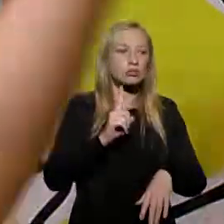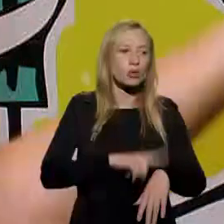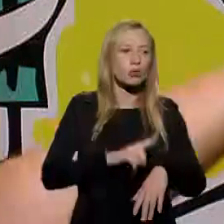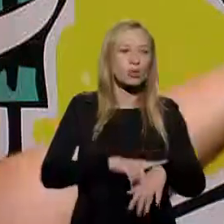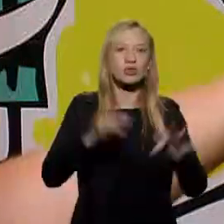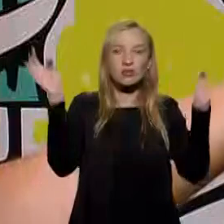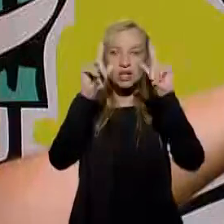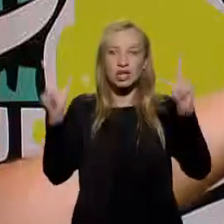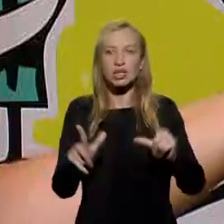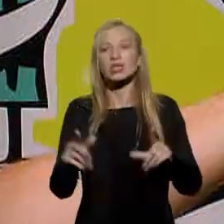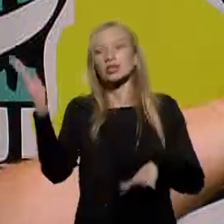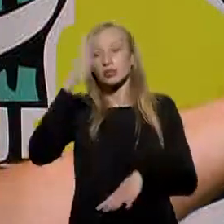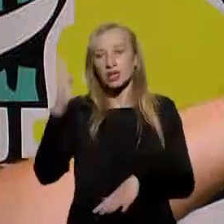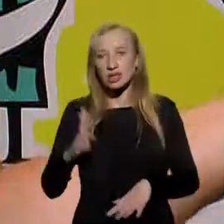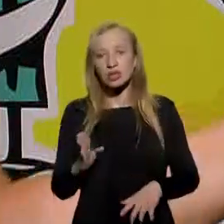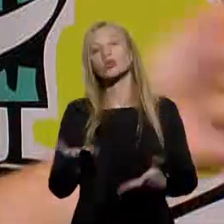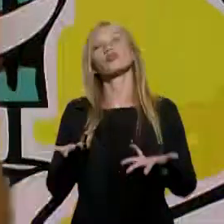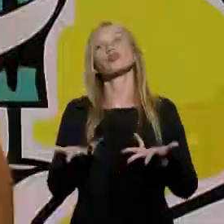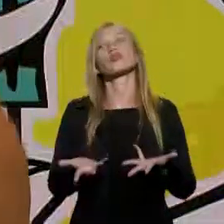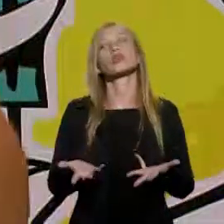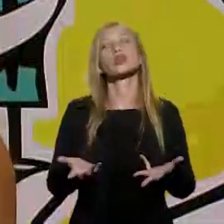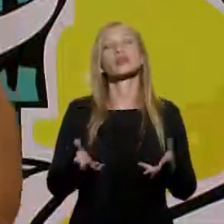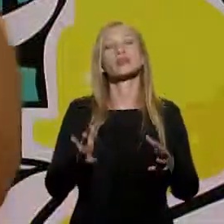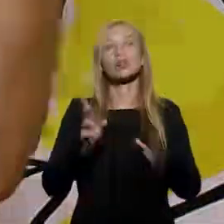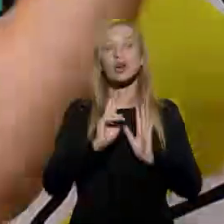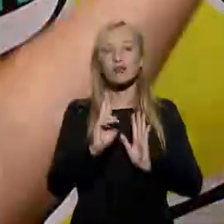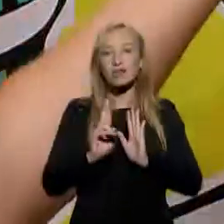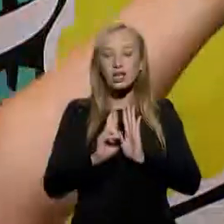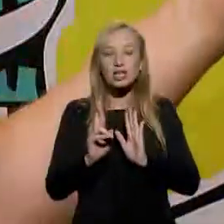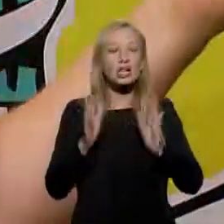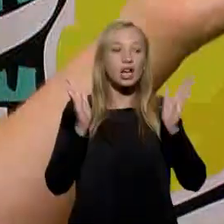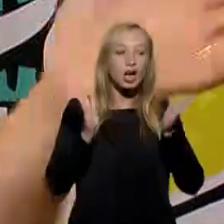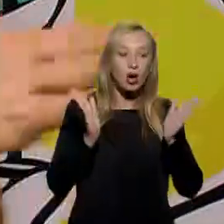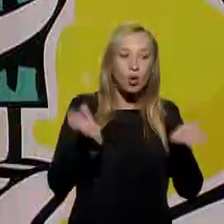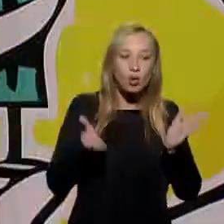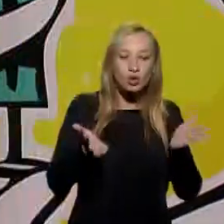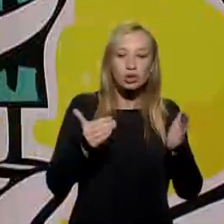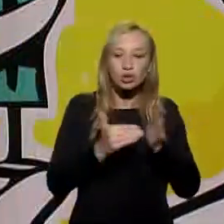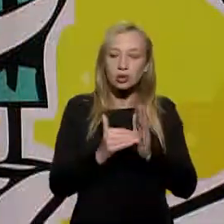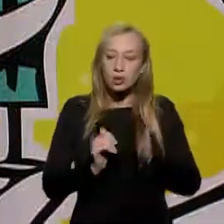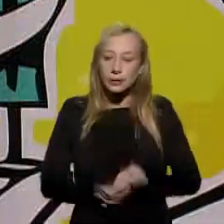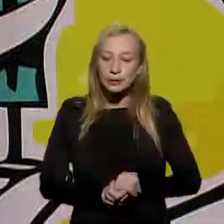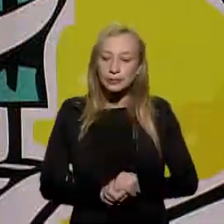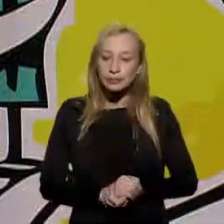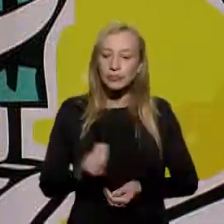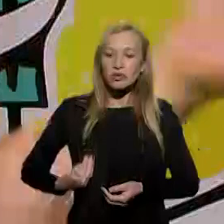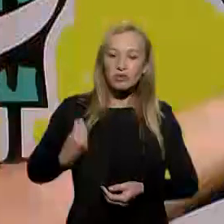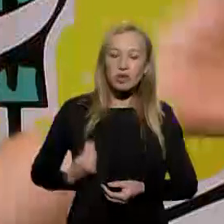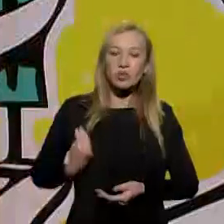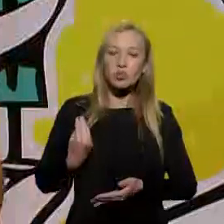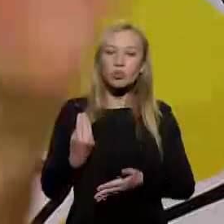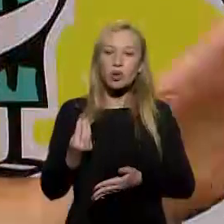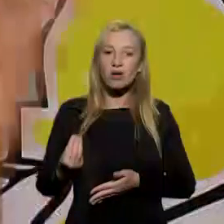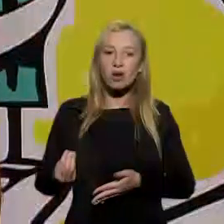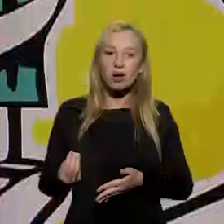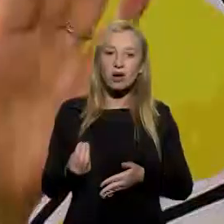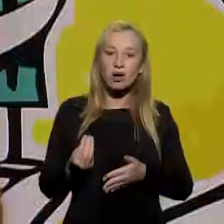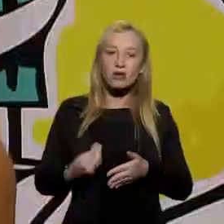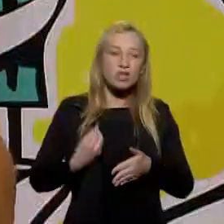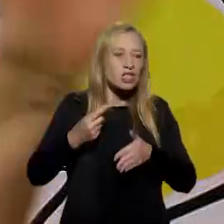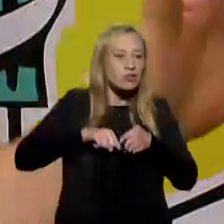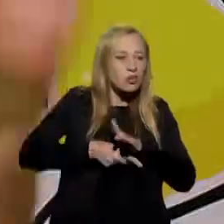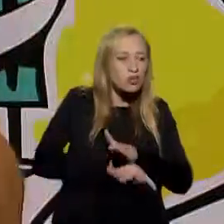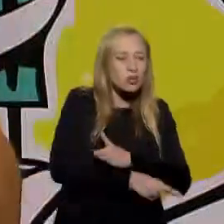mais felizes do brasil como nação né são uma referência até hoje por isso é ele viver uma vida profundamente